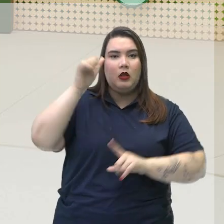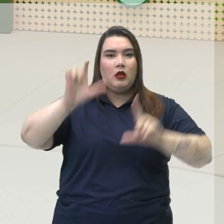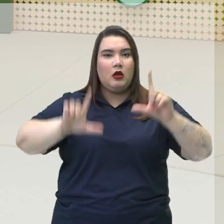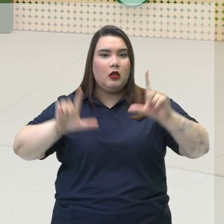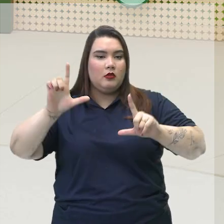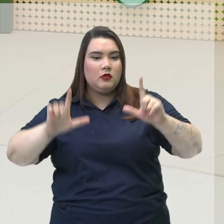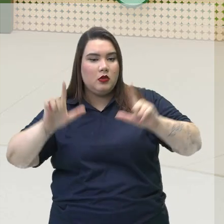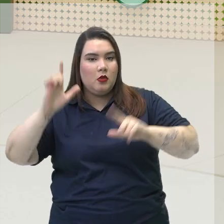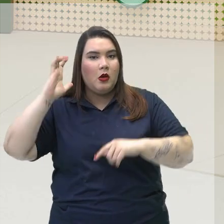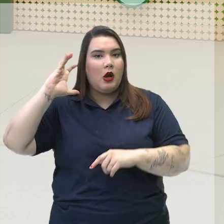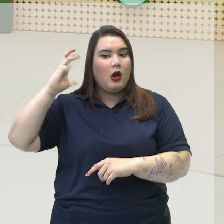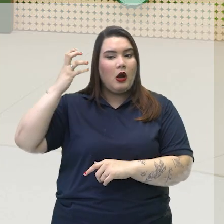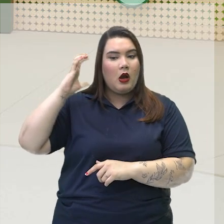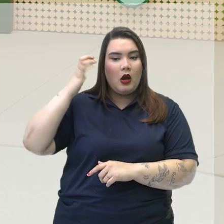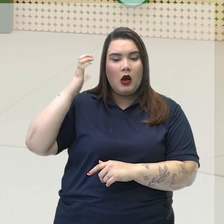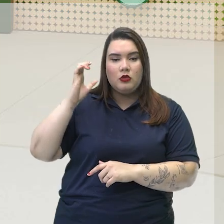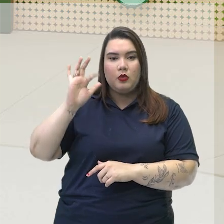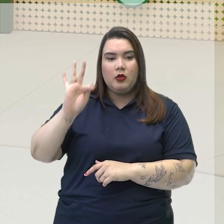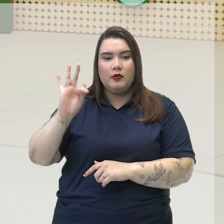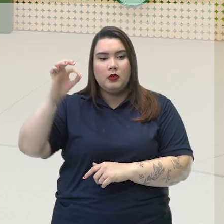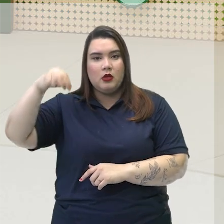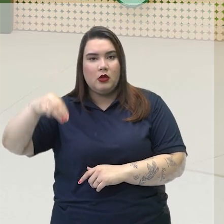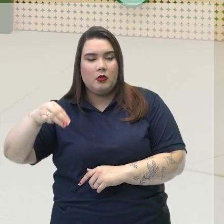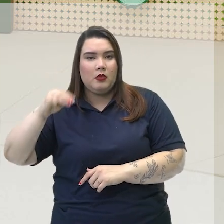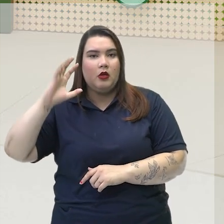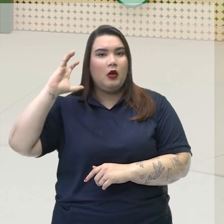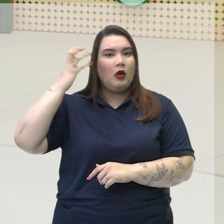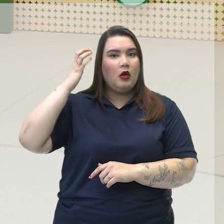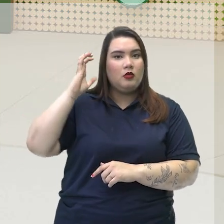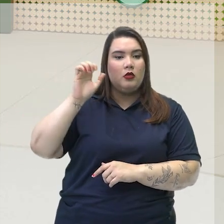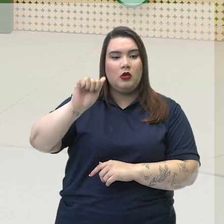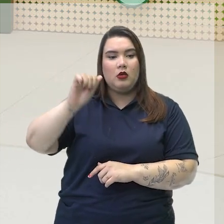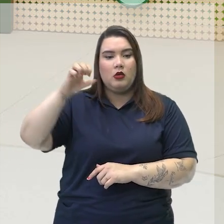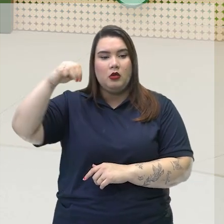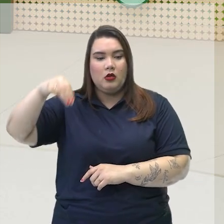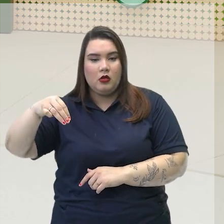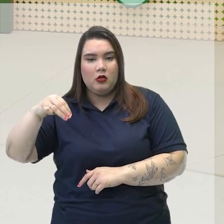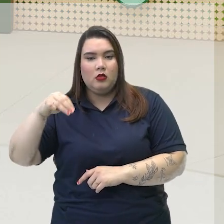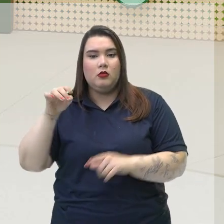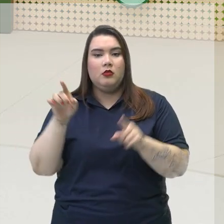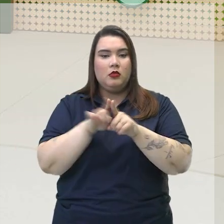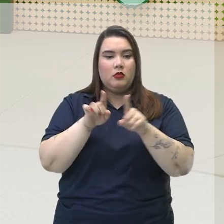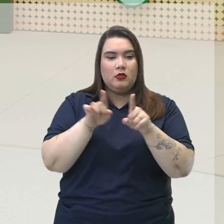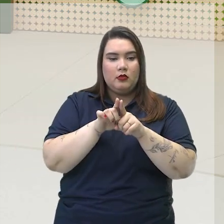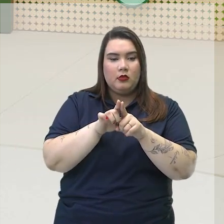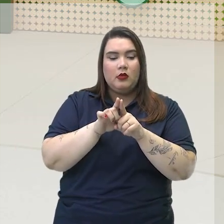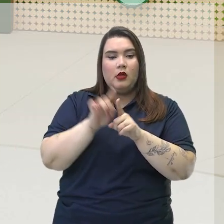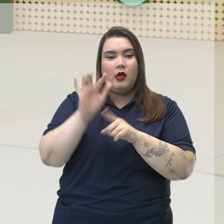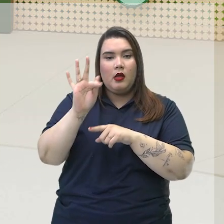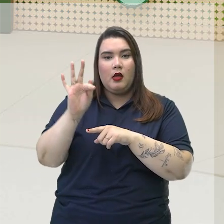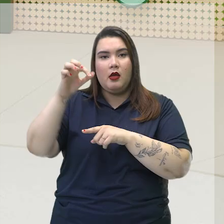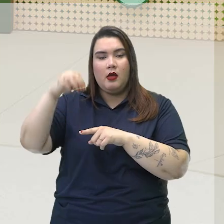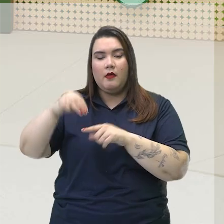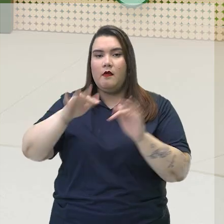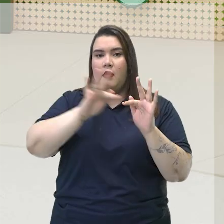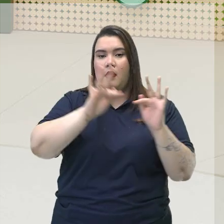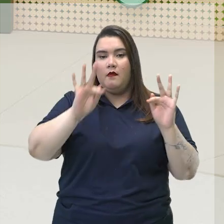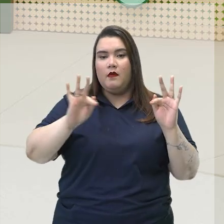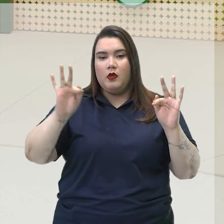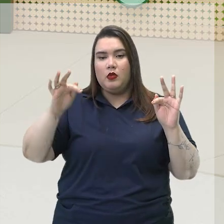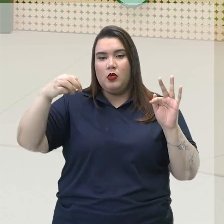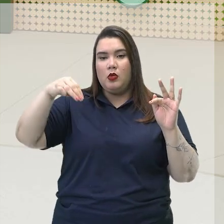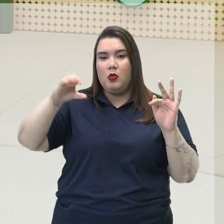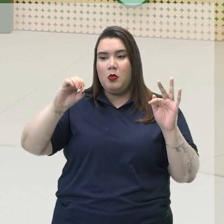TV digital, rádio FM, rádio AM, né? FM é frequência modulada, AM